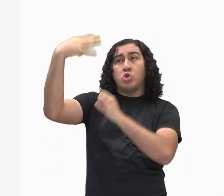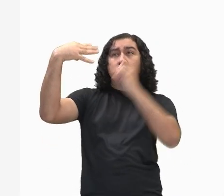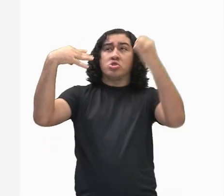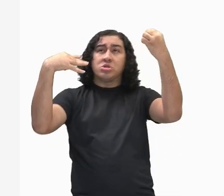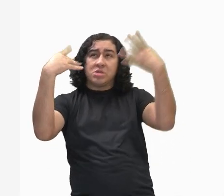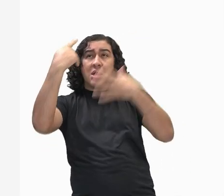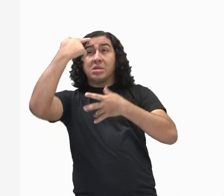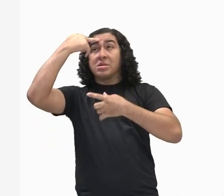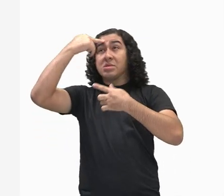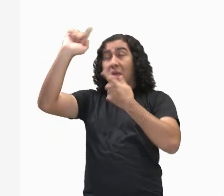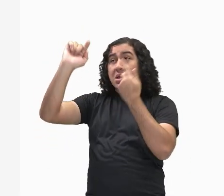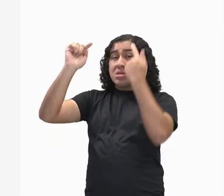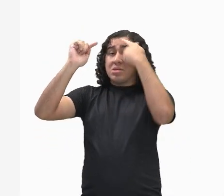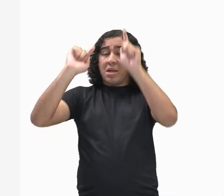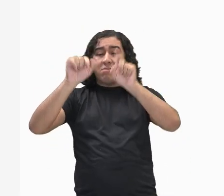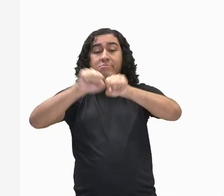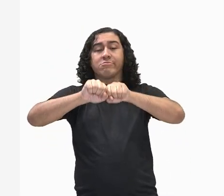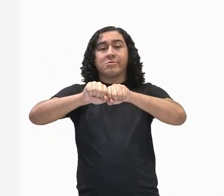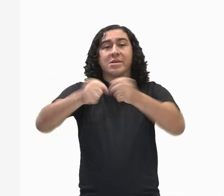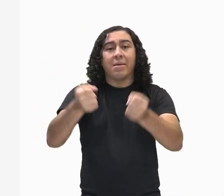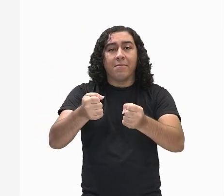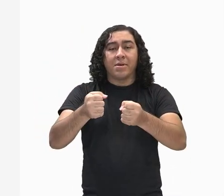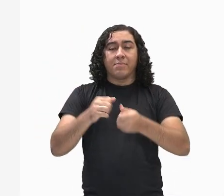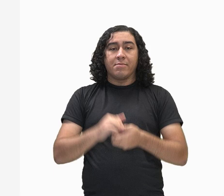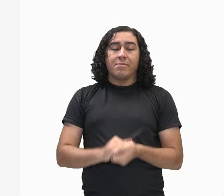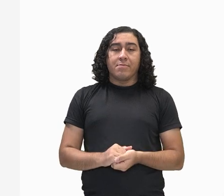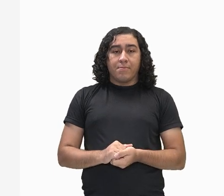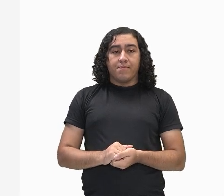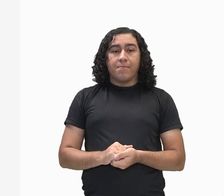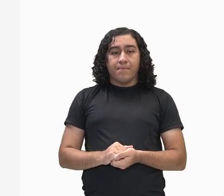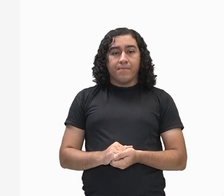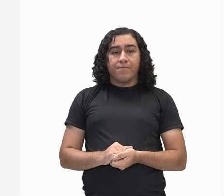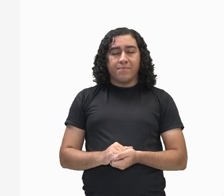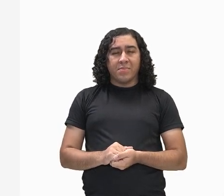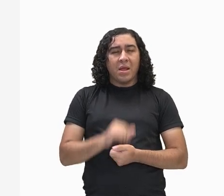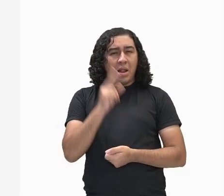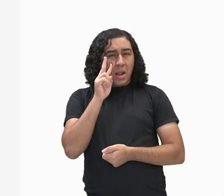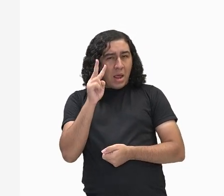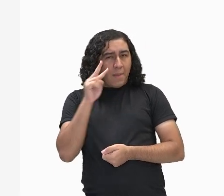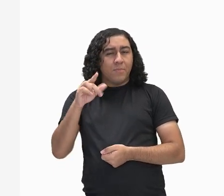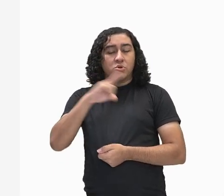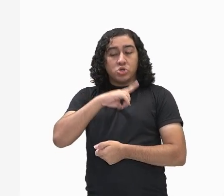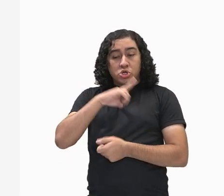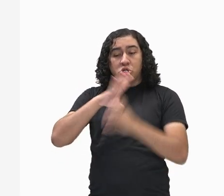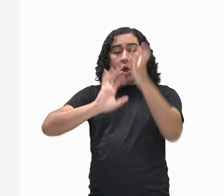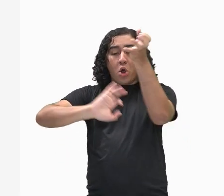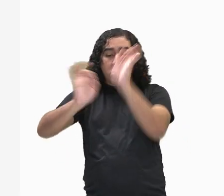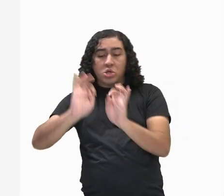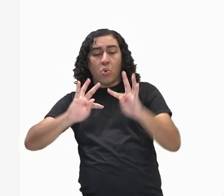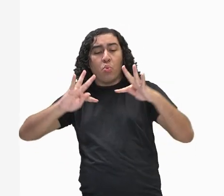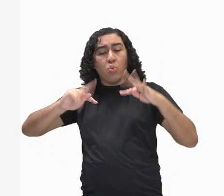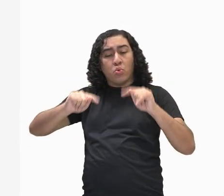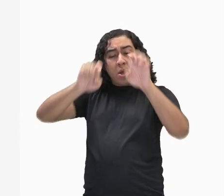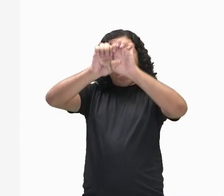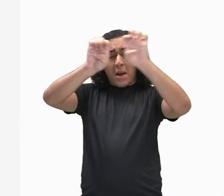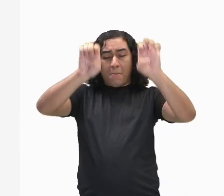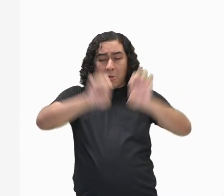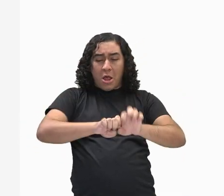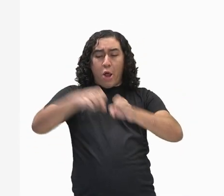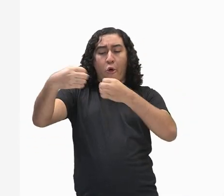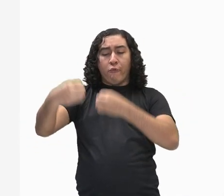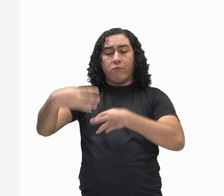vai quebrar. E aquela ideia que ele colocava, toda organizada e que trazia para nós, também